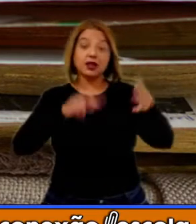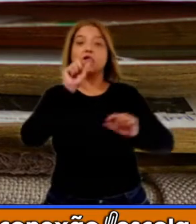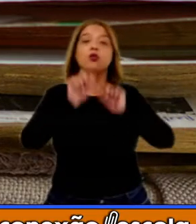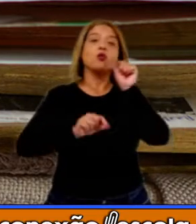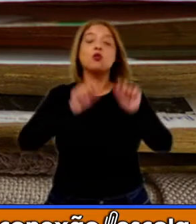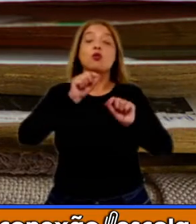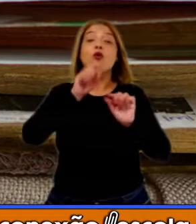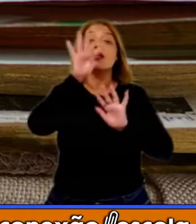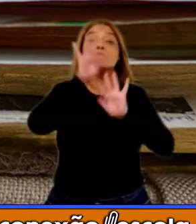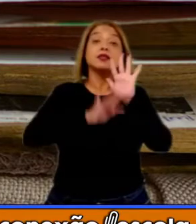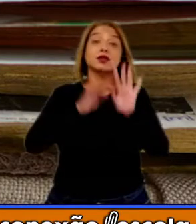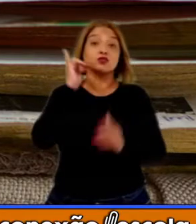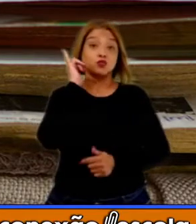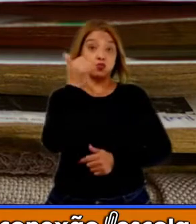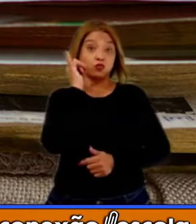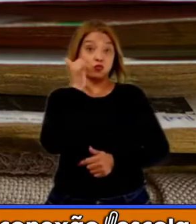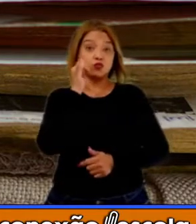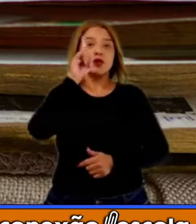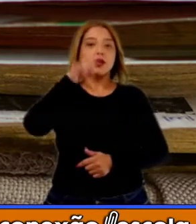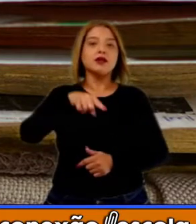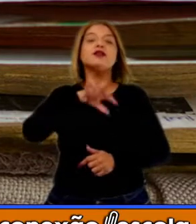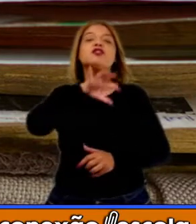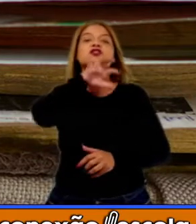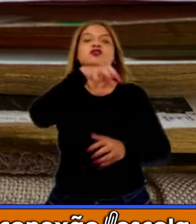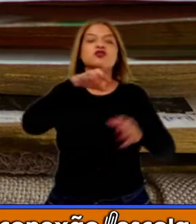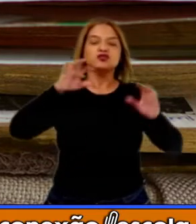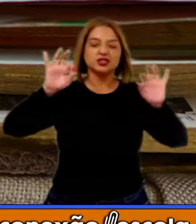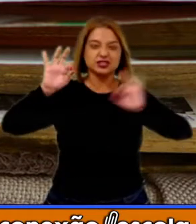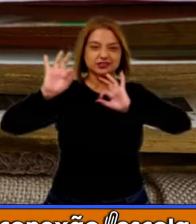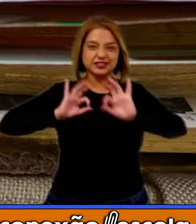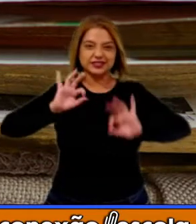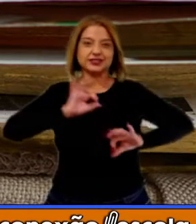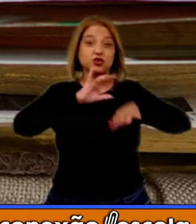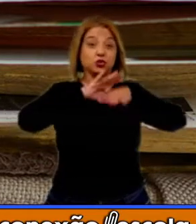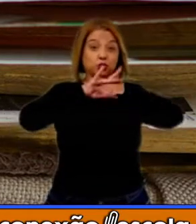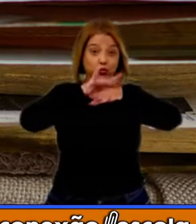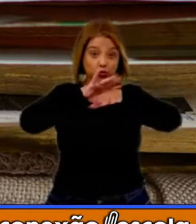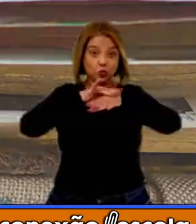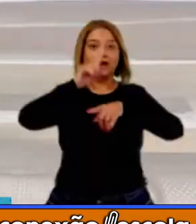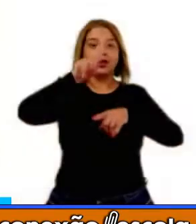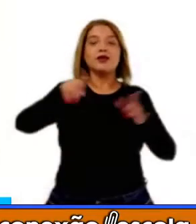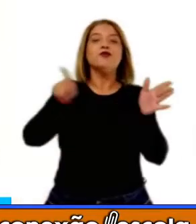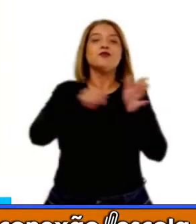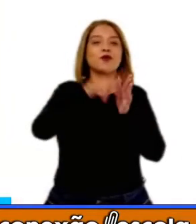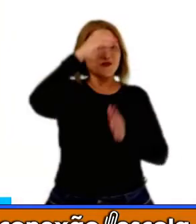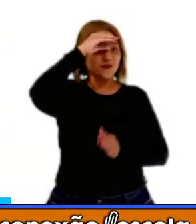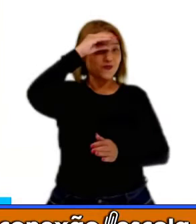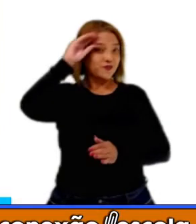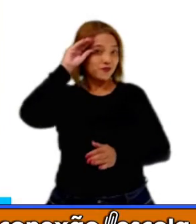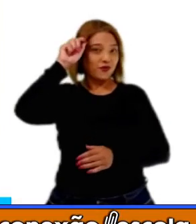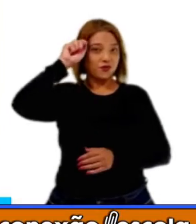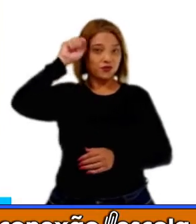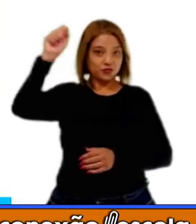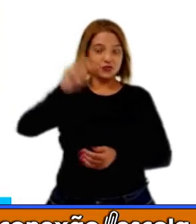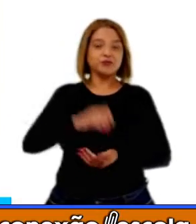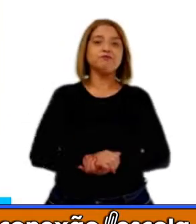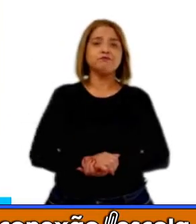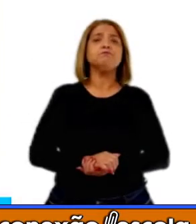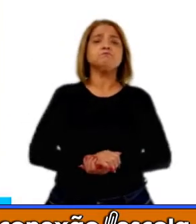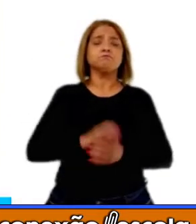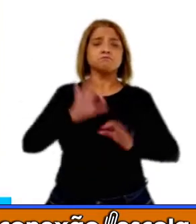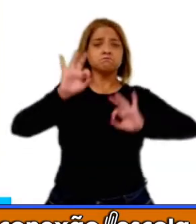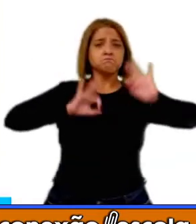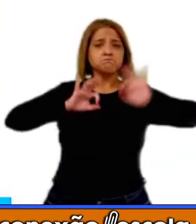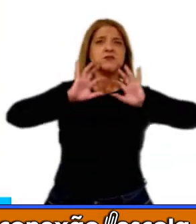vocês de um conto, A Onça Doente, de Monteiro Lobato. A onça caiu da